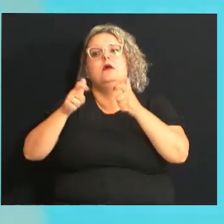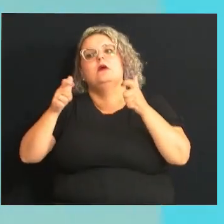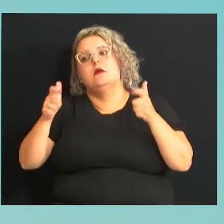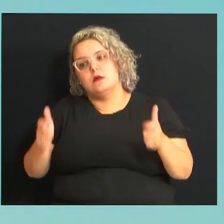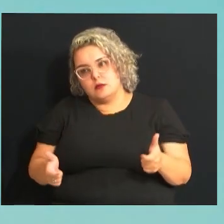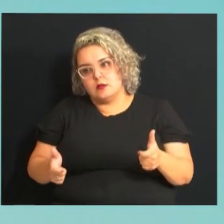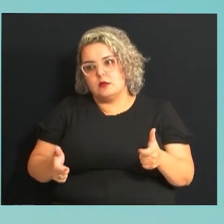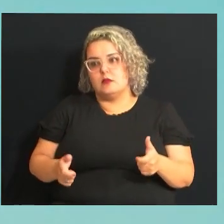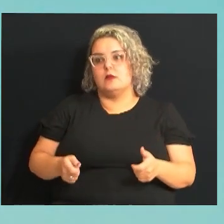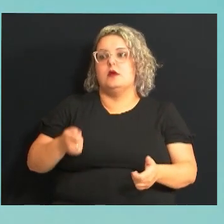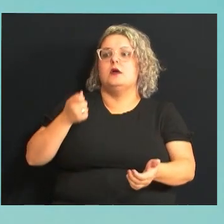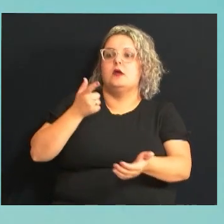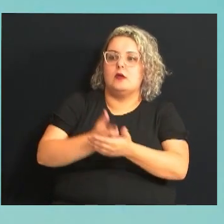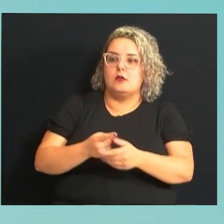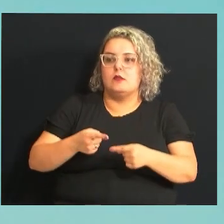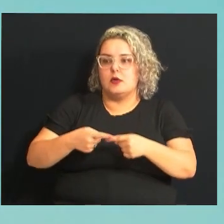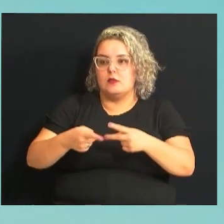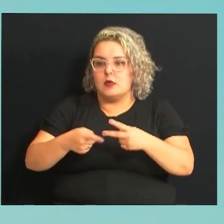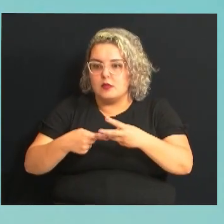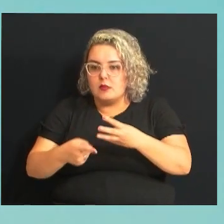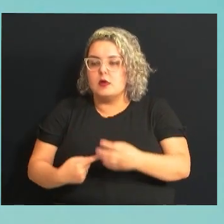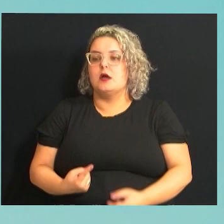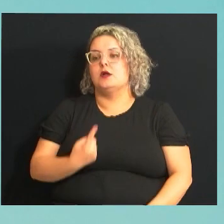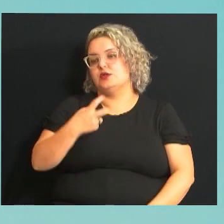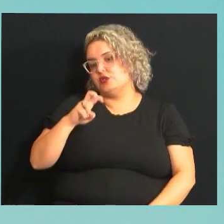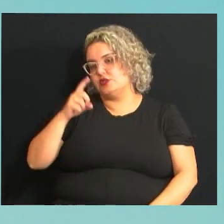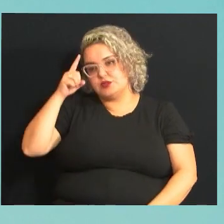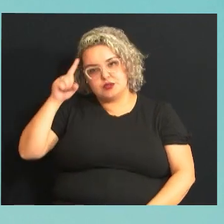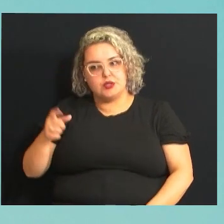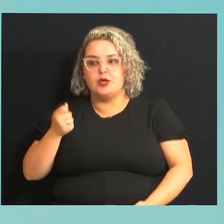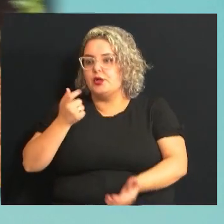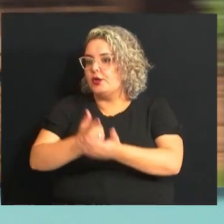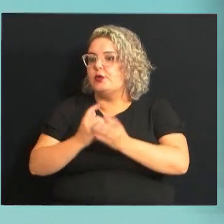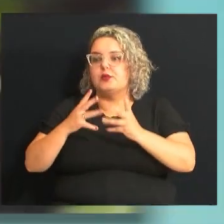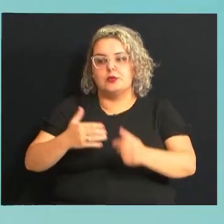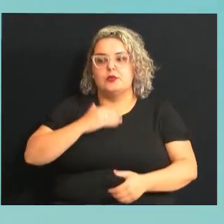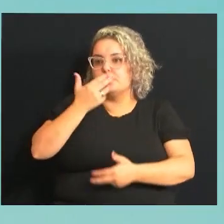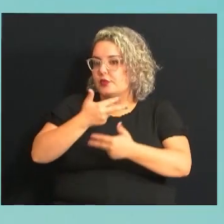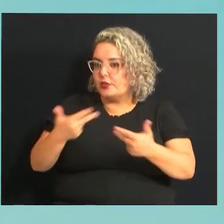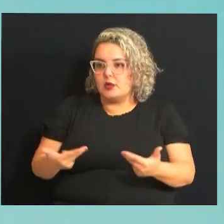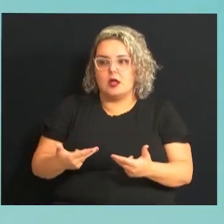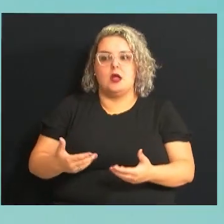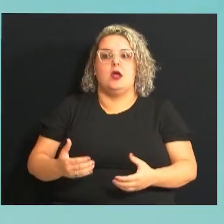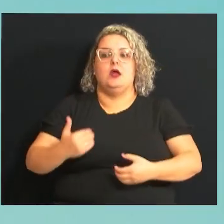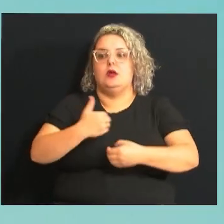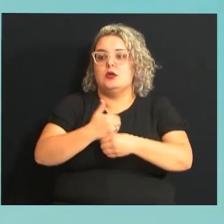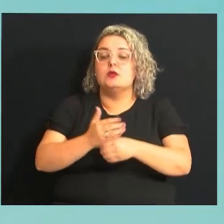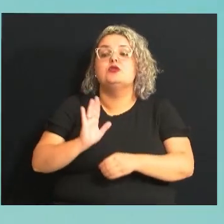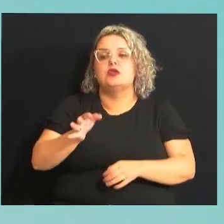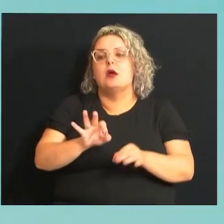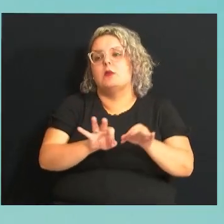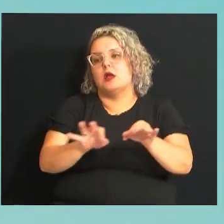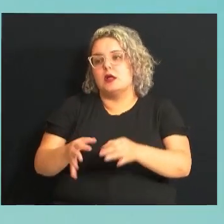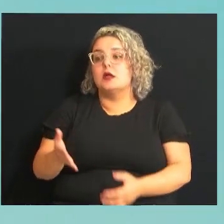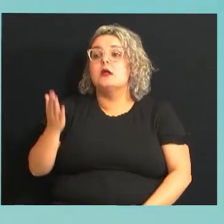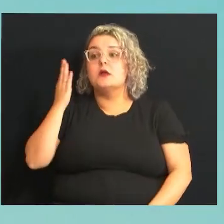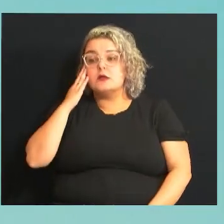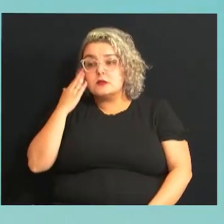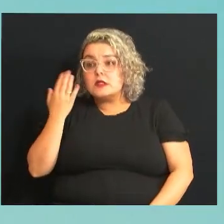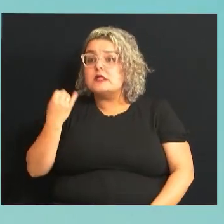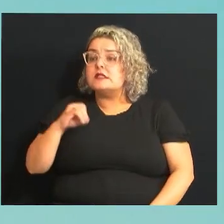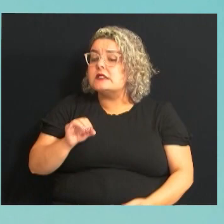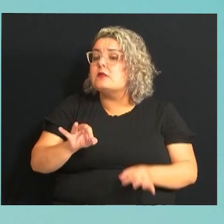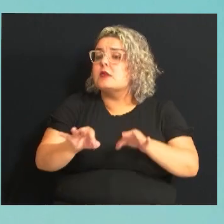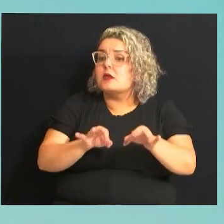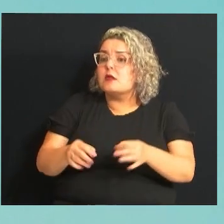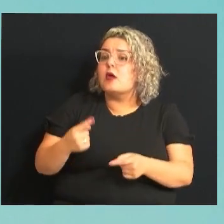Tem, às vezes, pode acontecer? Pode, mas a maior parte das vezes você vai e faz sua compra semanal, sua compra quinzenal, e você compra todas as suas frutas,